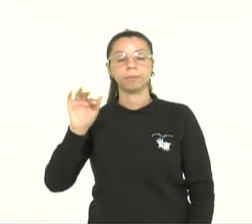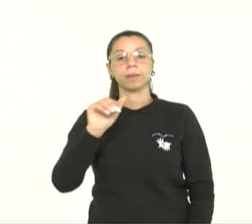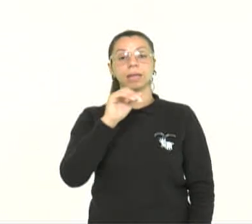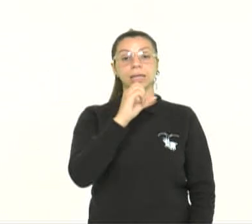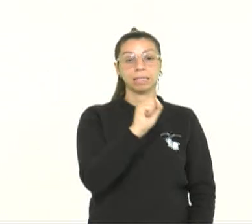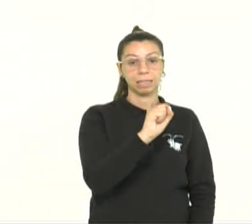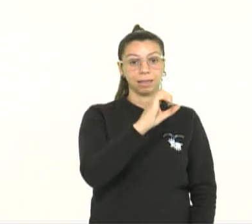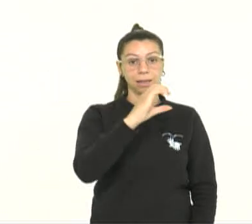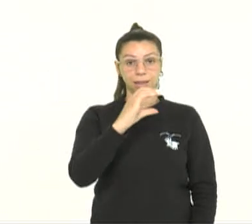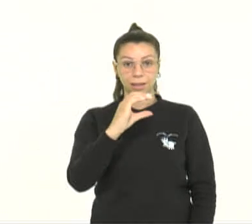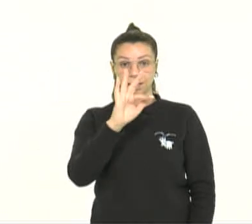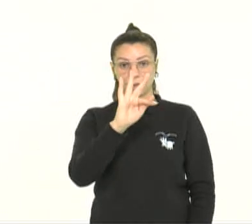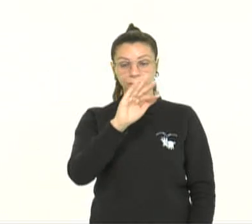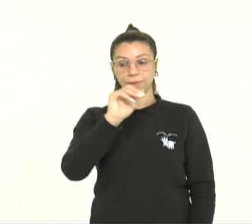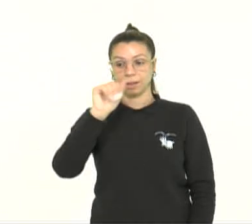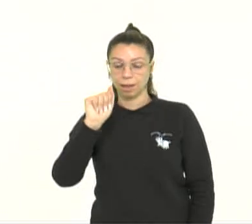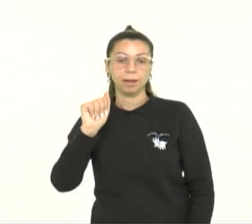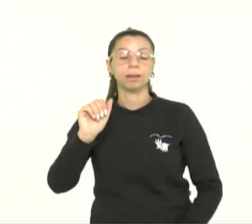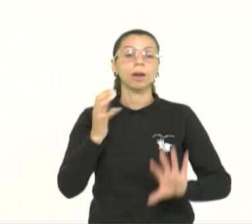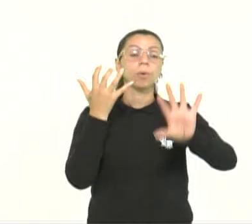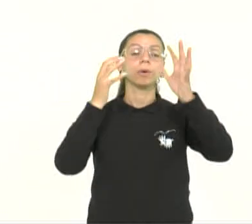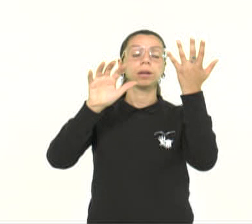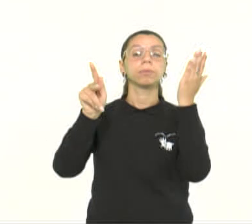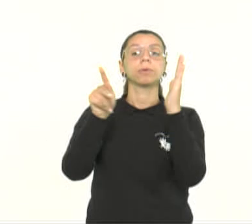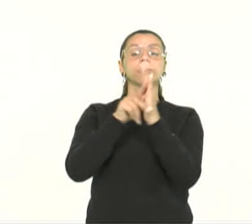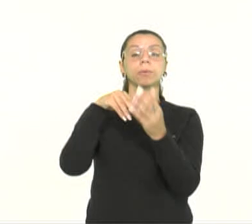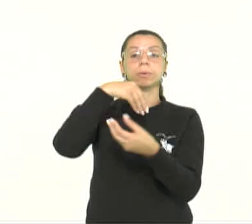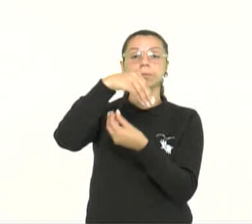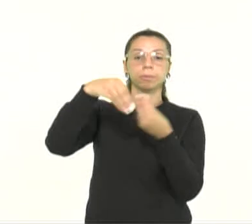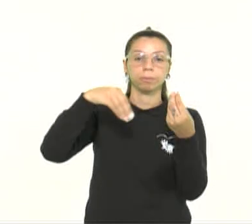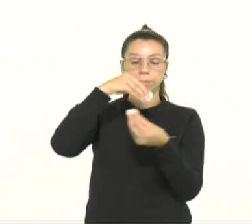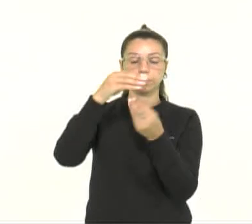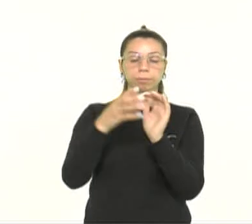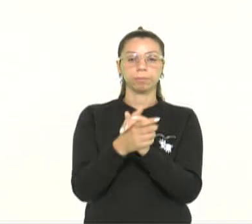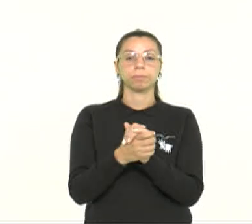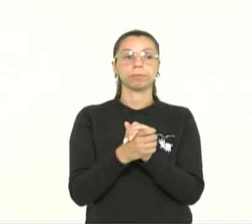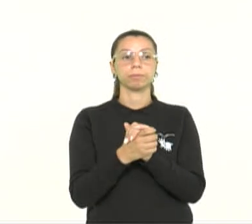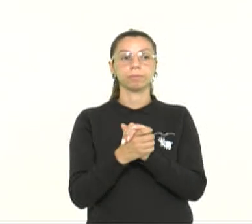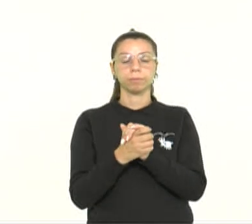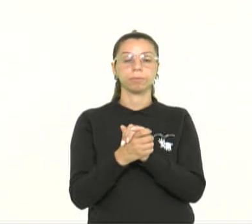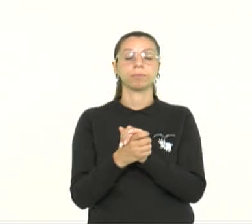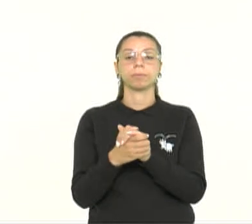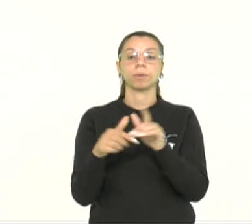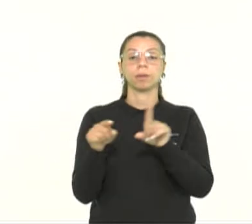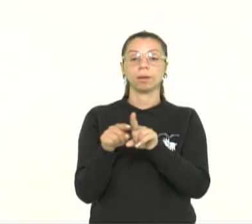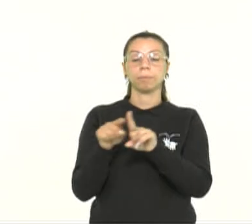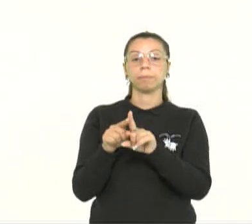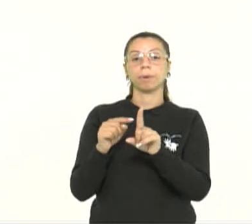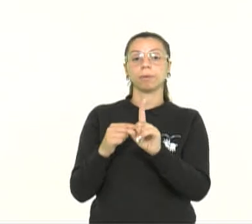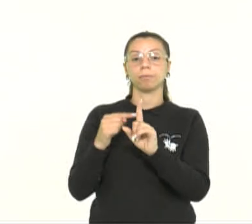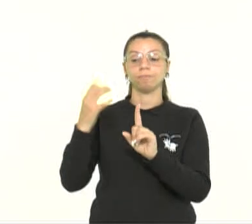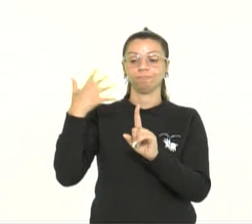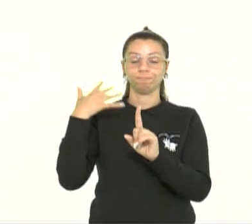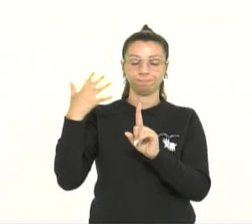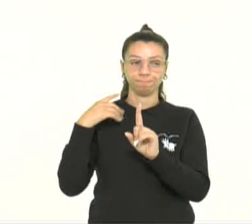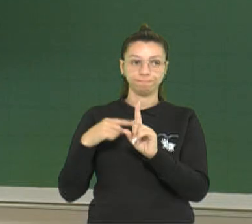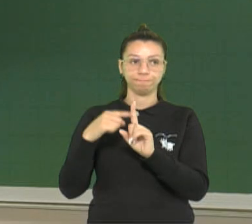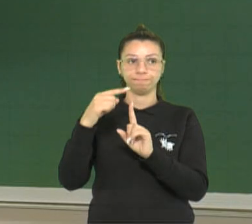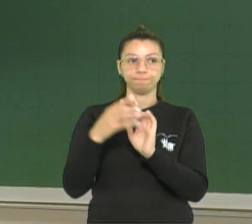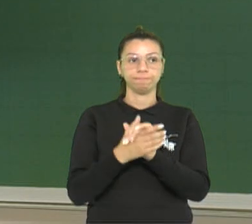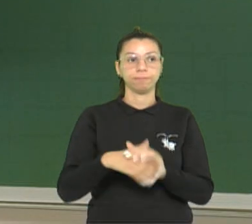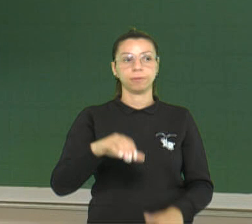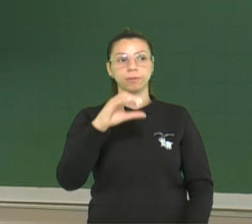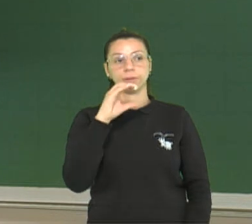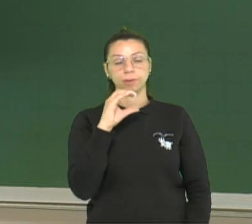CFA, que é o clima temperado, sem estação seca e verão quente. Então aqui, C,